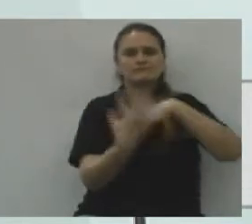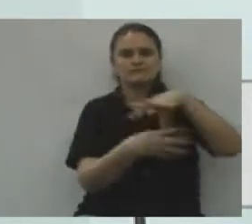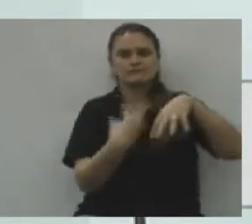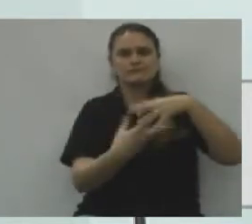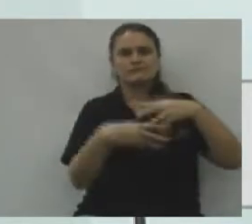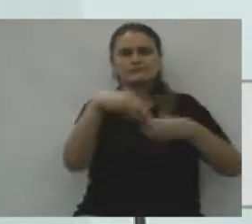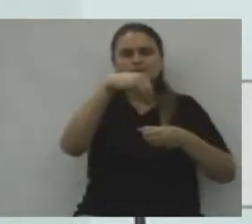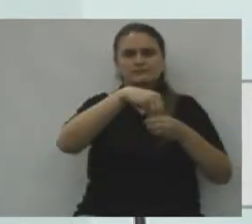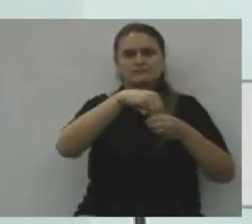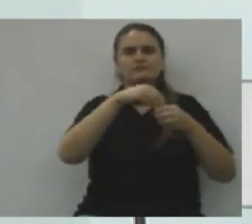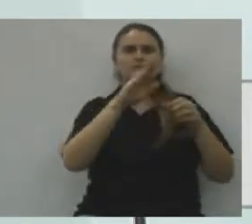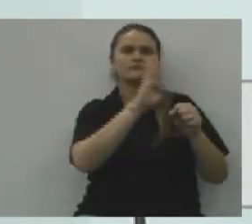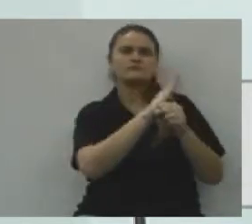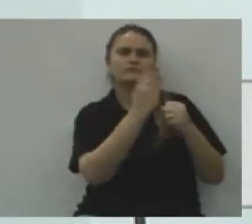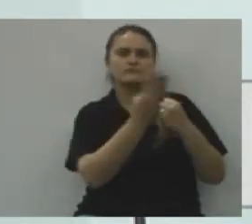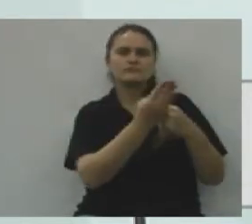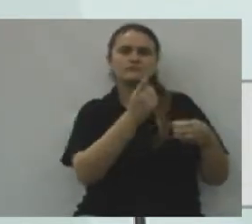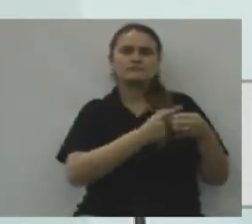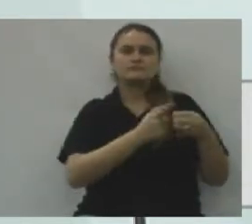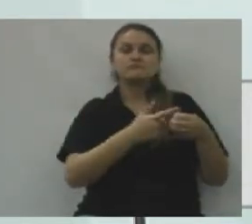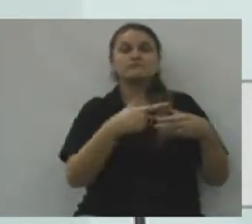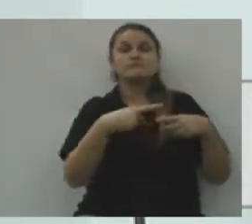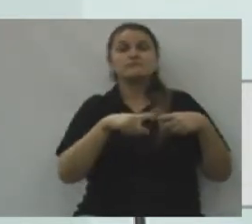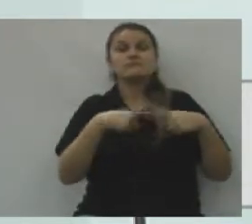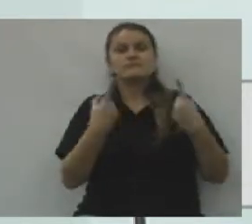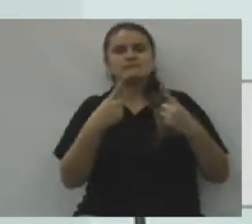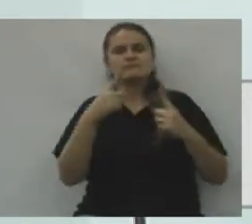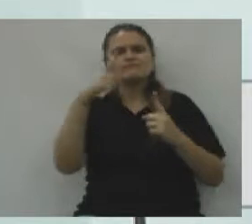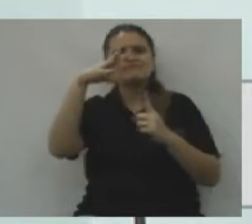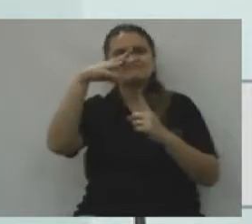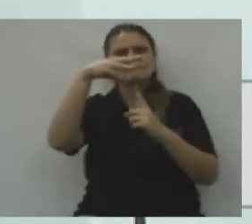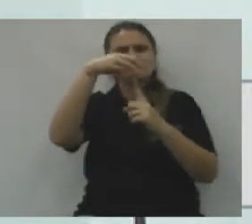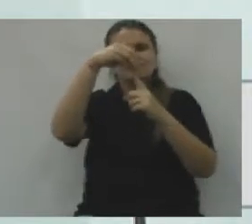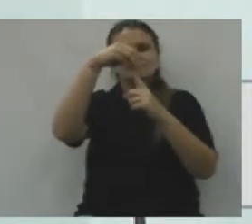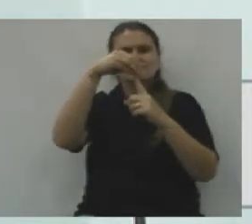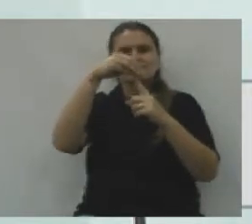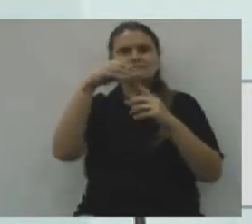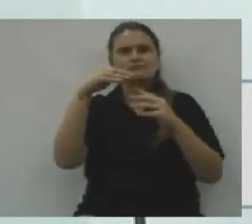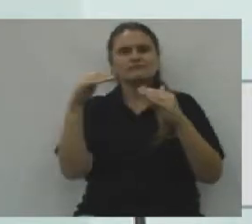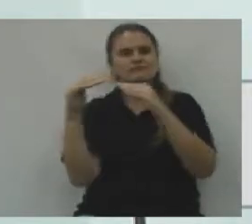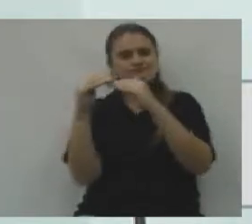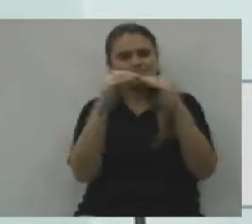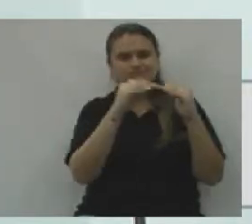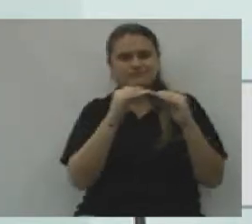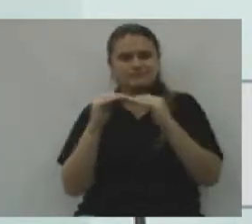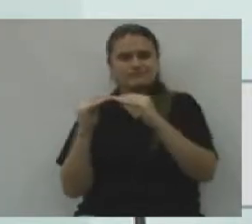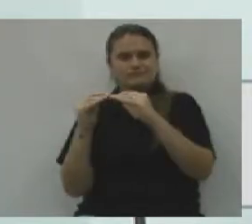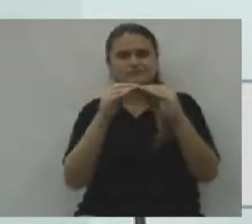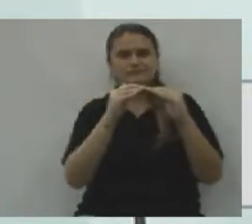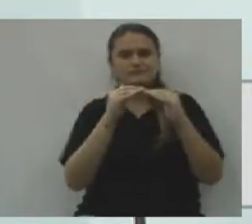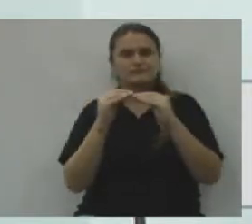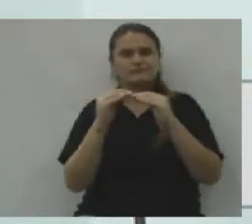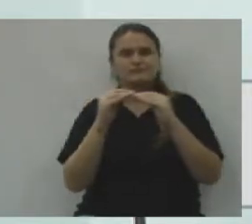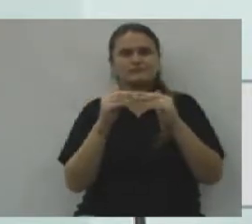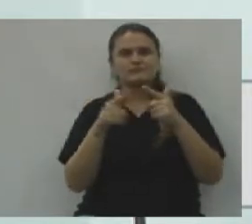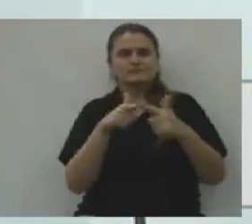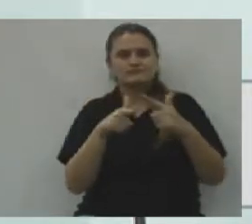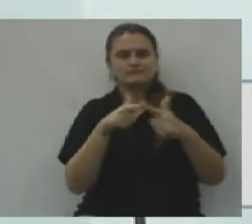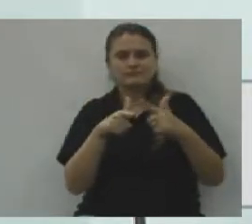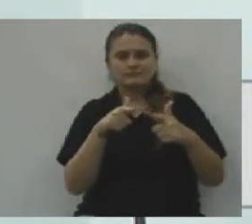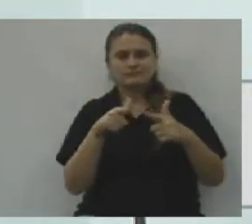violência na comunidade, e etc., mas o único fator em comum, quase na totalidade dos casos de crimes